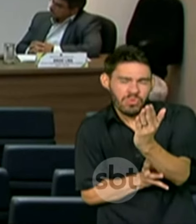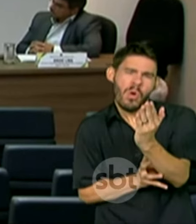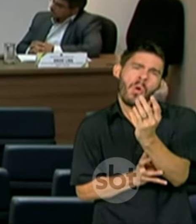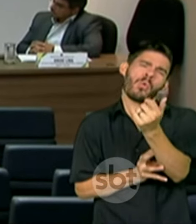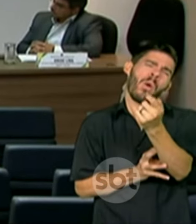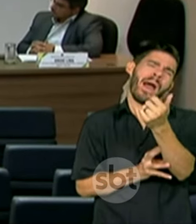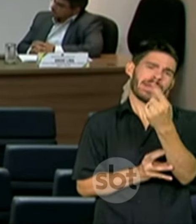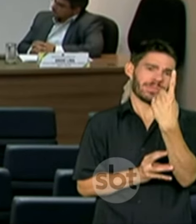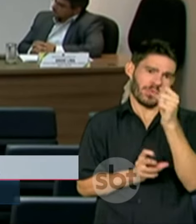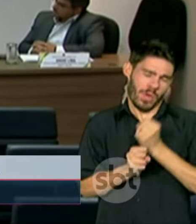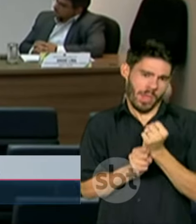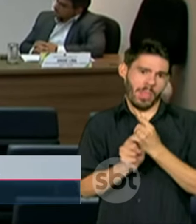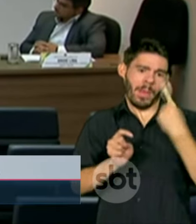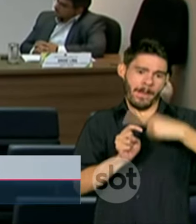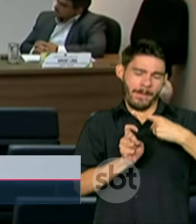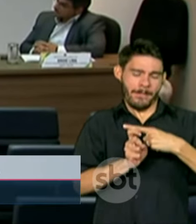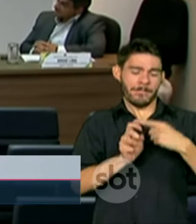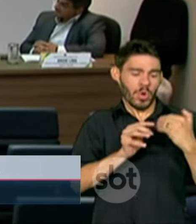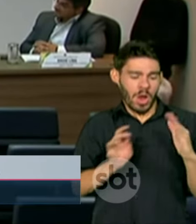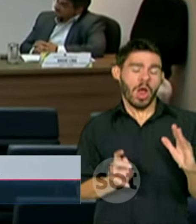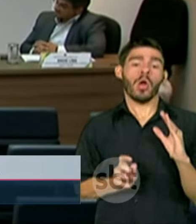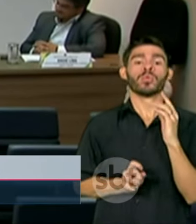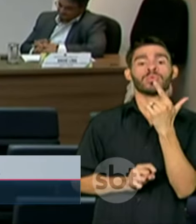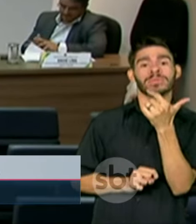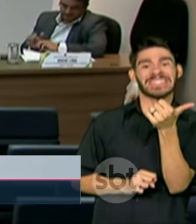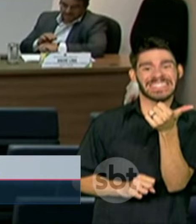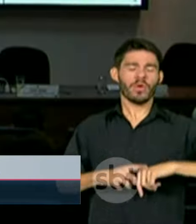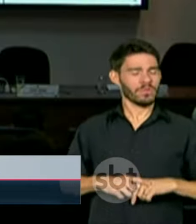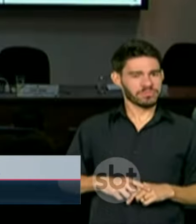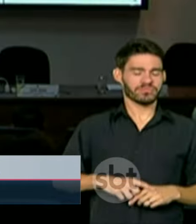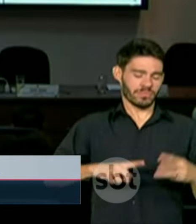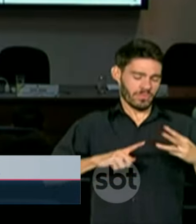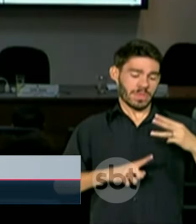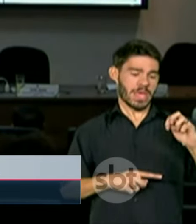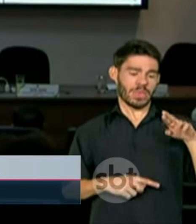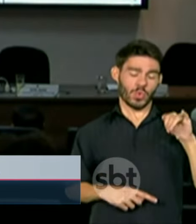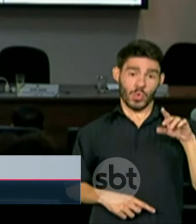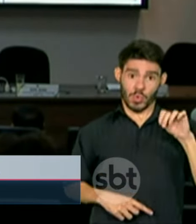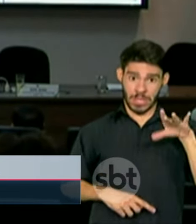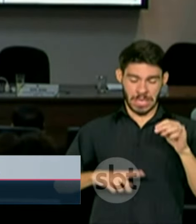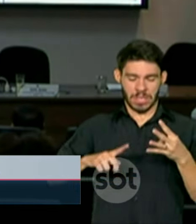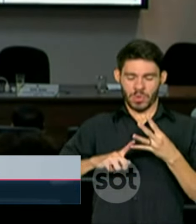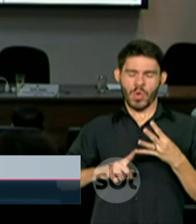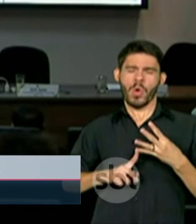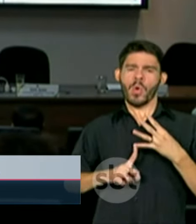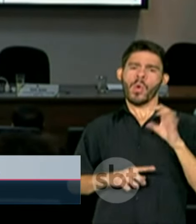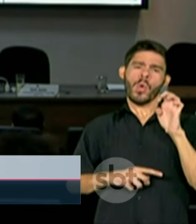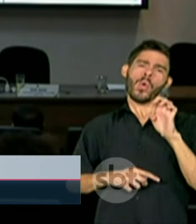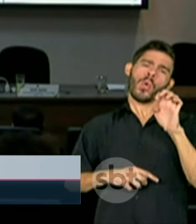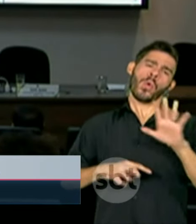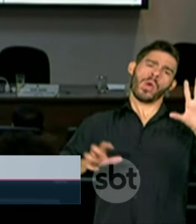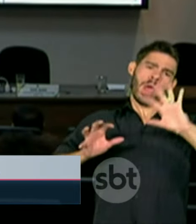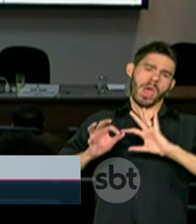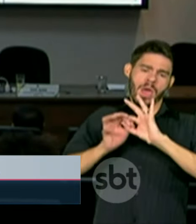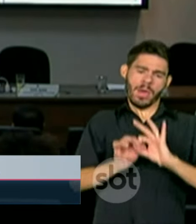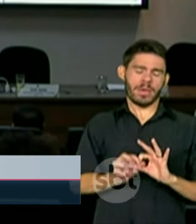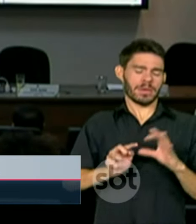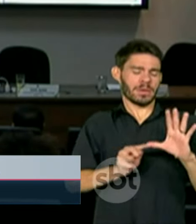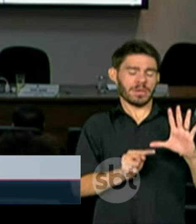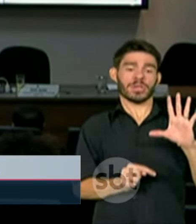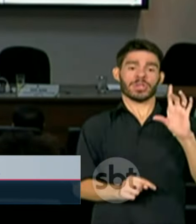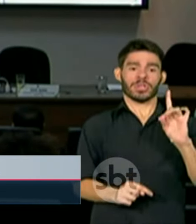de movimentar mais de 1 bilhão de reais no ano passado, o Fundo Amazônia recebeu o aporte de